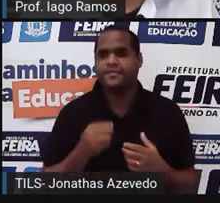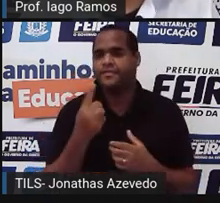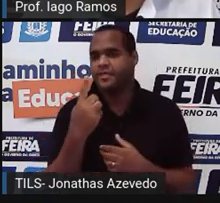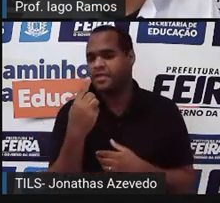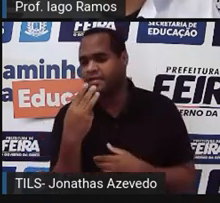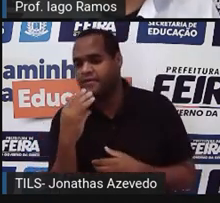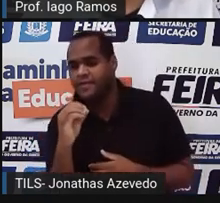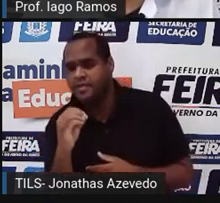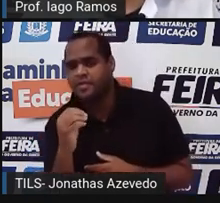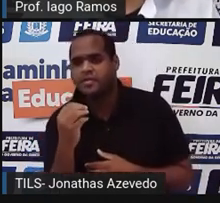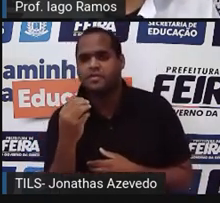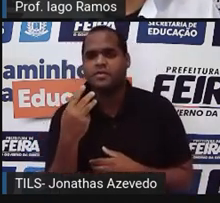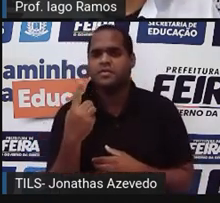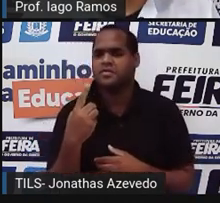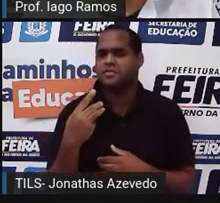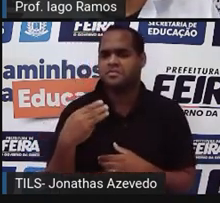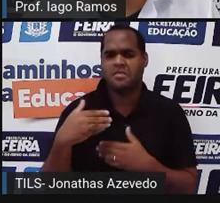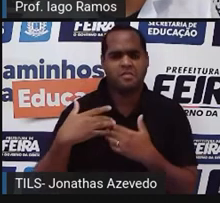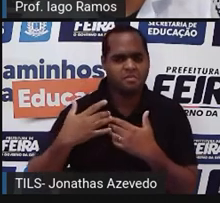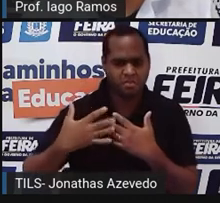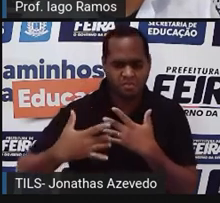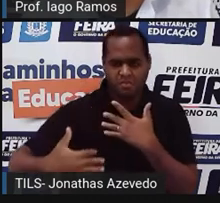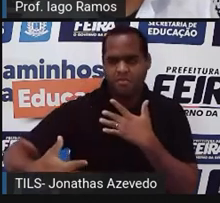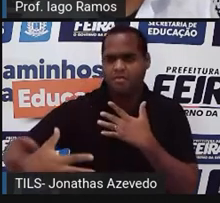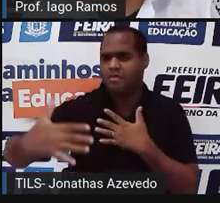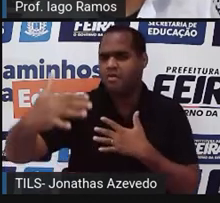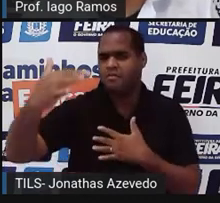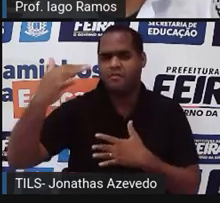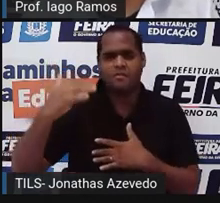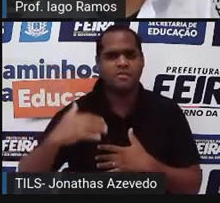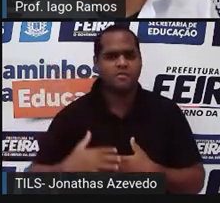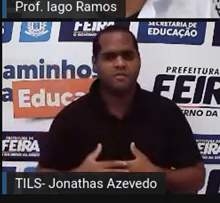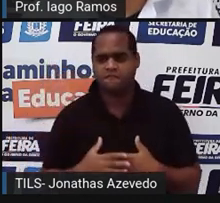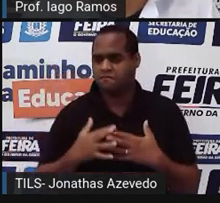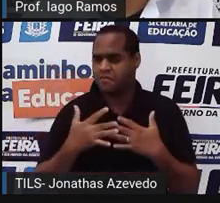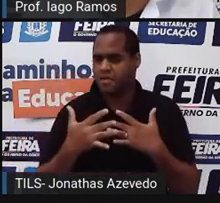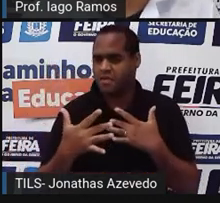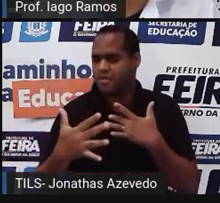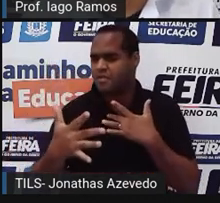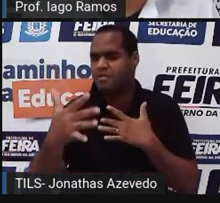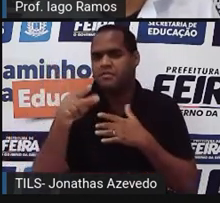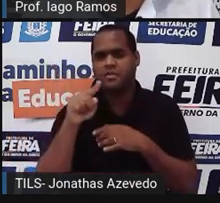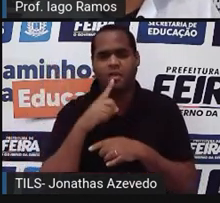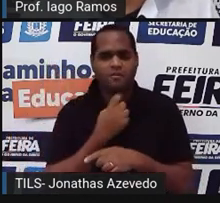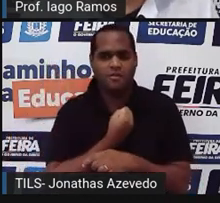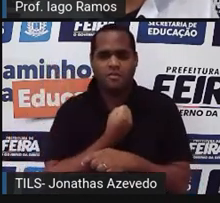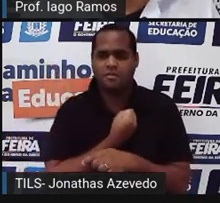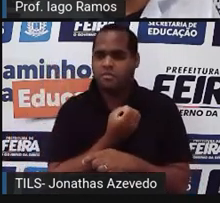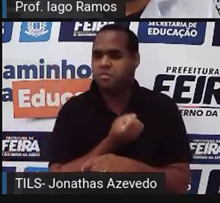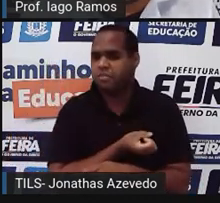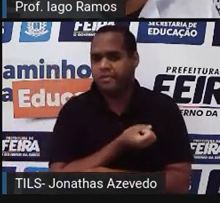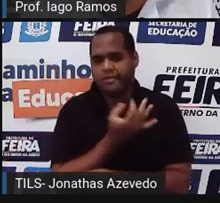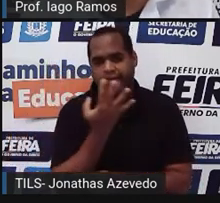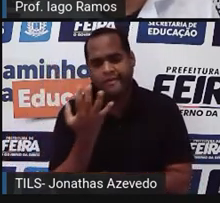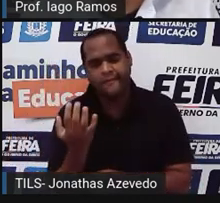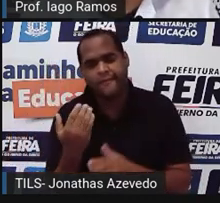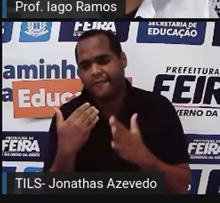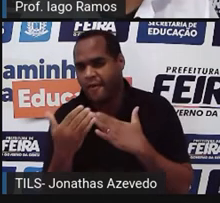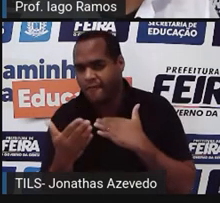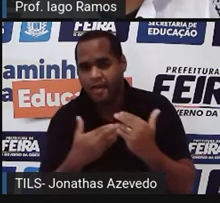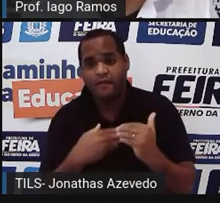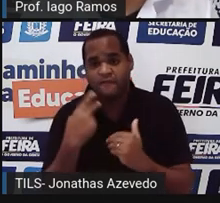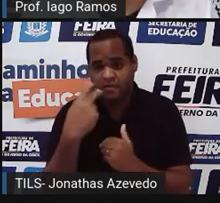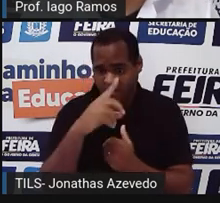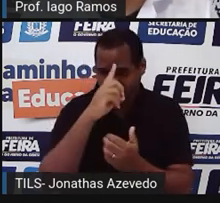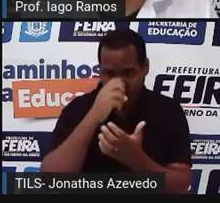115 graus, 120, e aí eu vou rotacionando essa figura. É, o ângulo que eu quiser, tá bom?